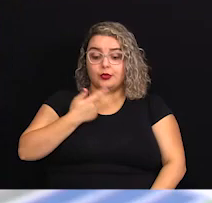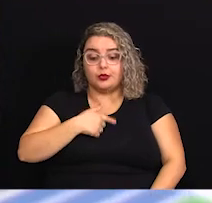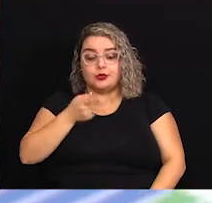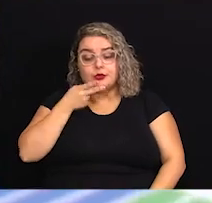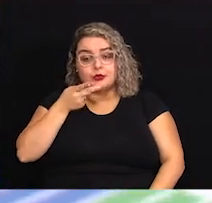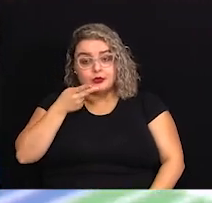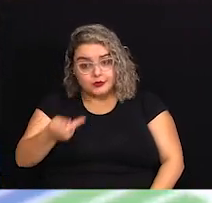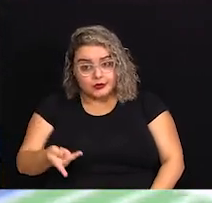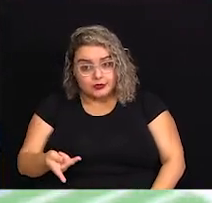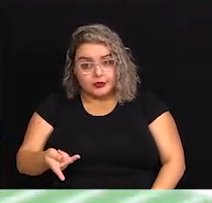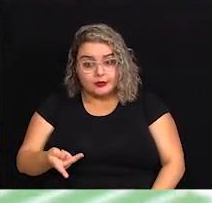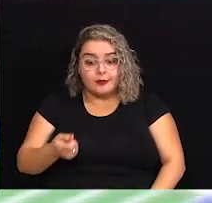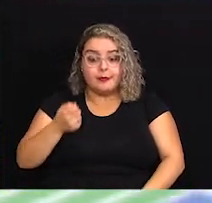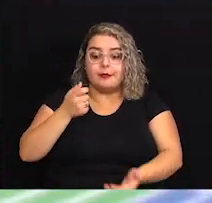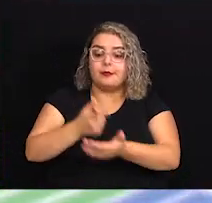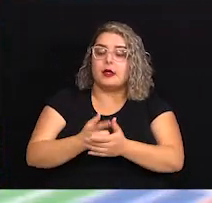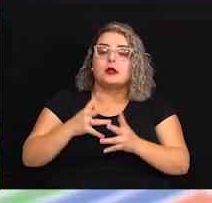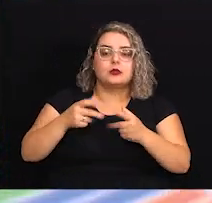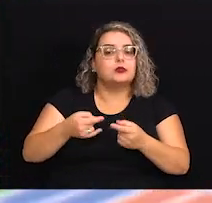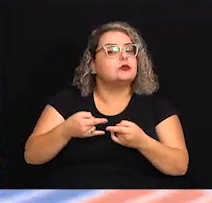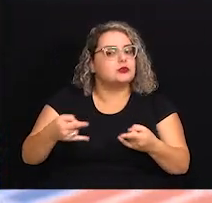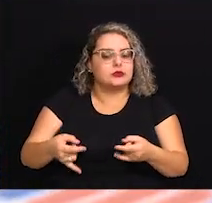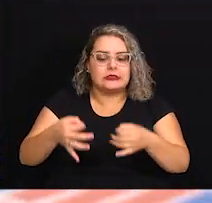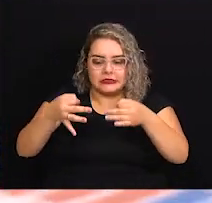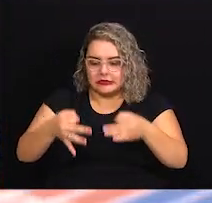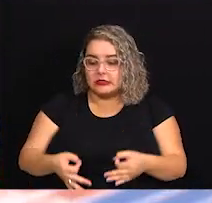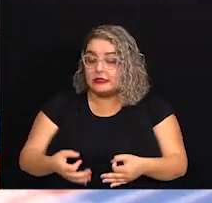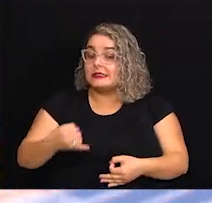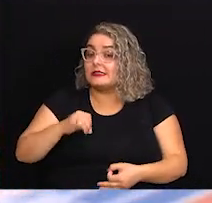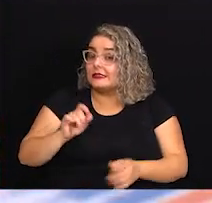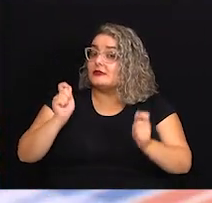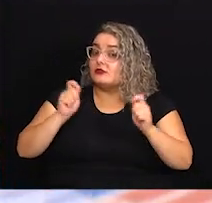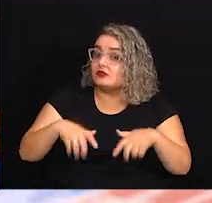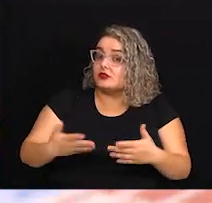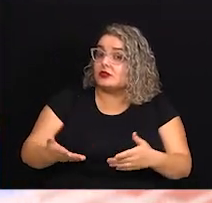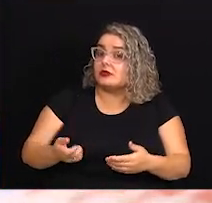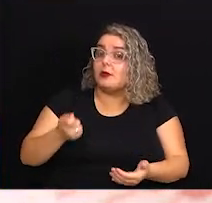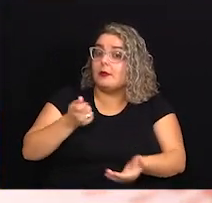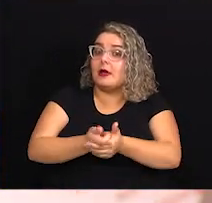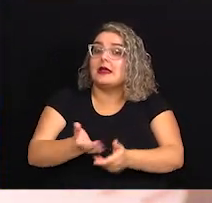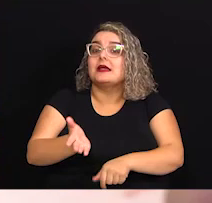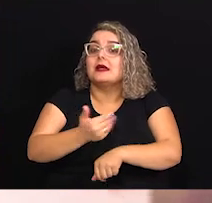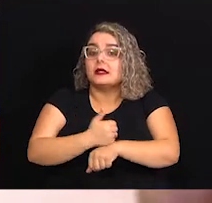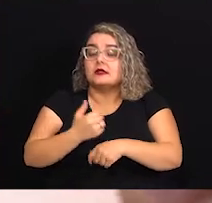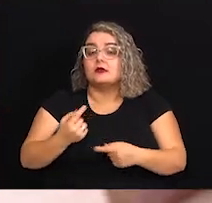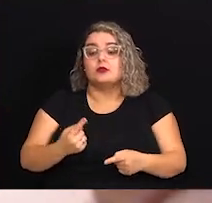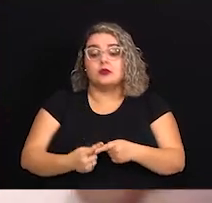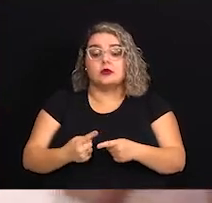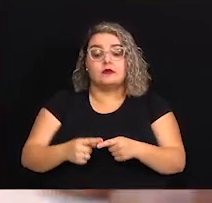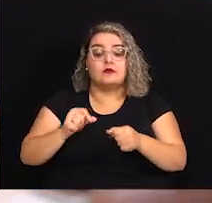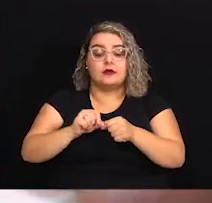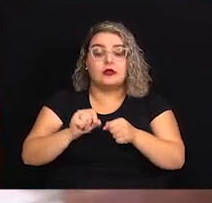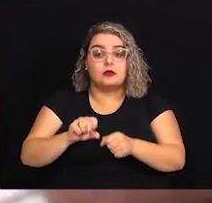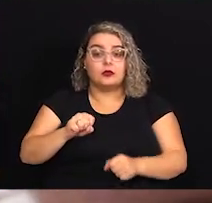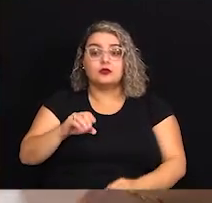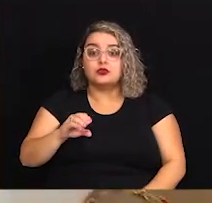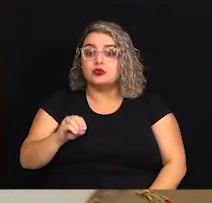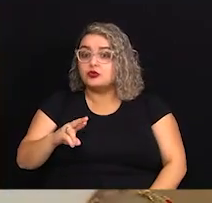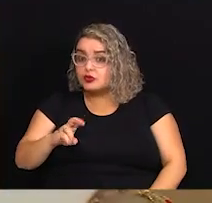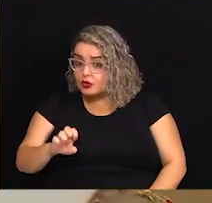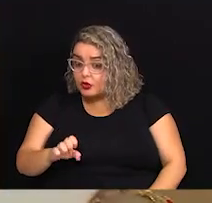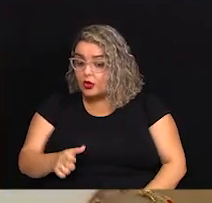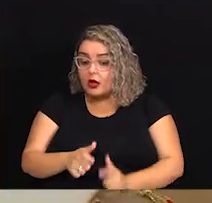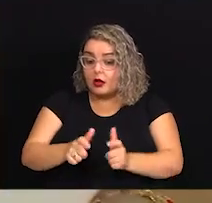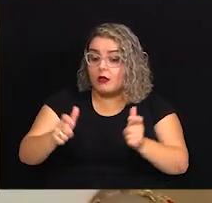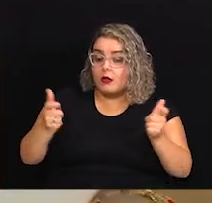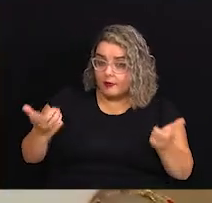fala assim, você pague as suas contas em dias, se possível, antecipe alguns pagamentos, porque tudo isso faz com que o seu score